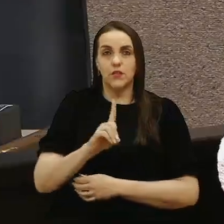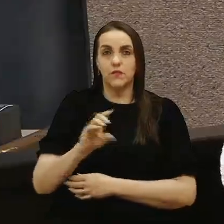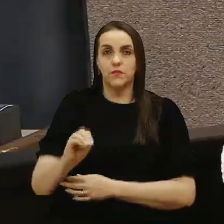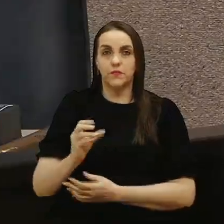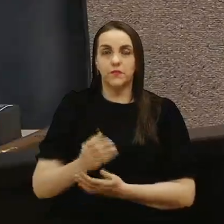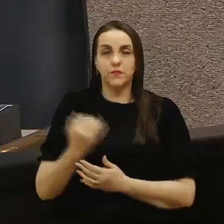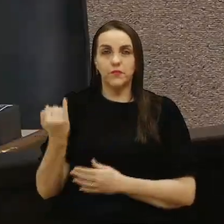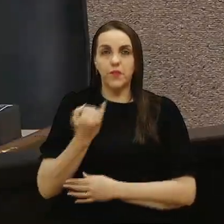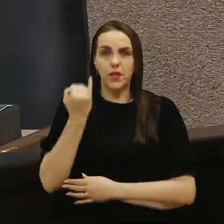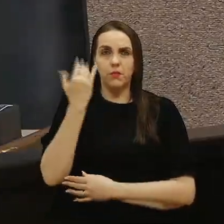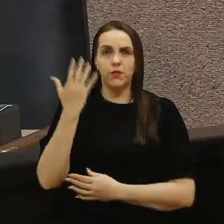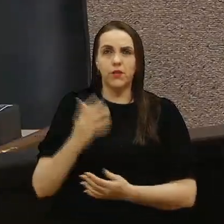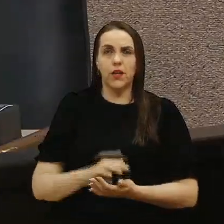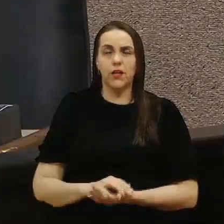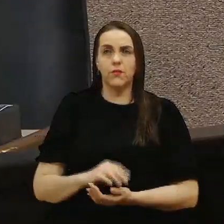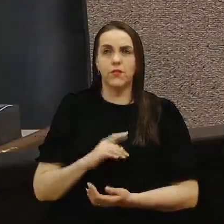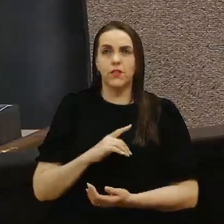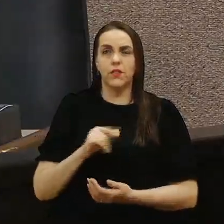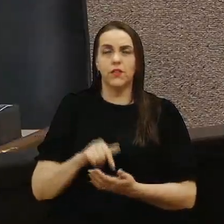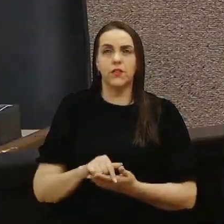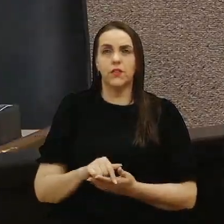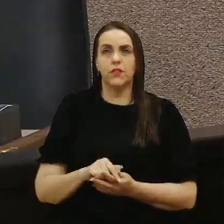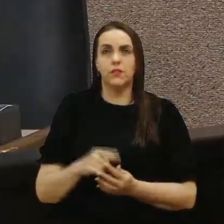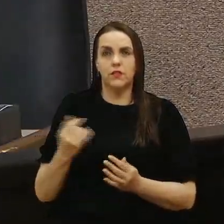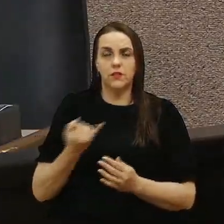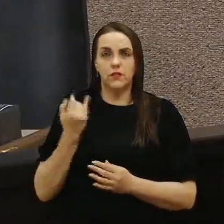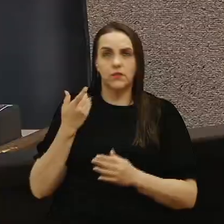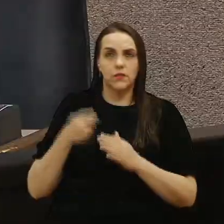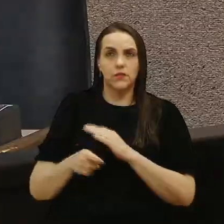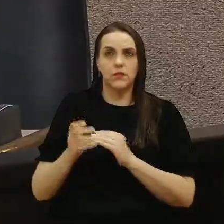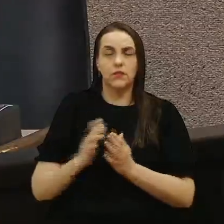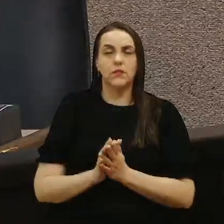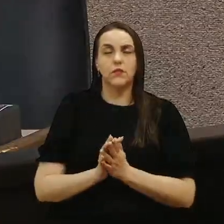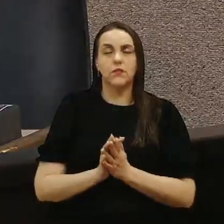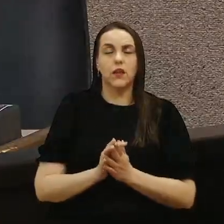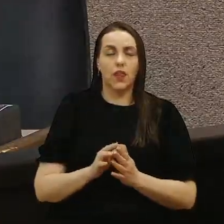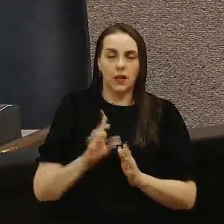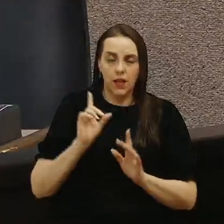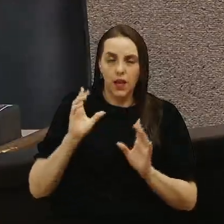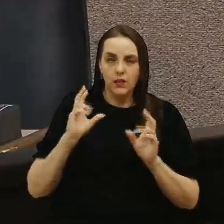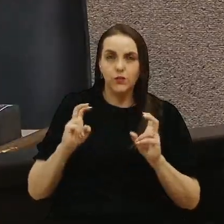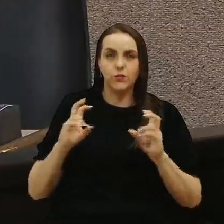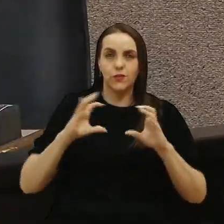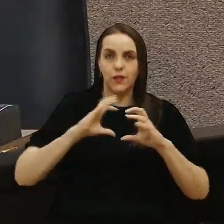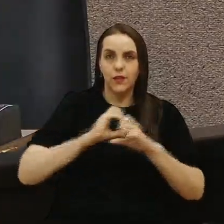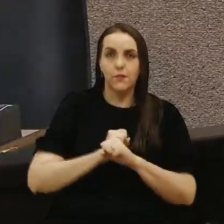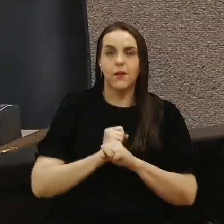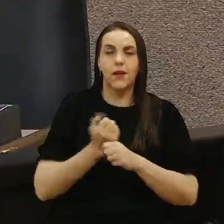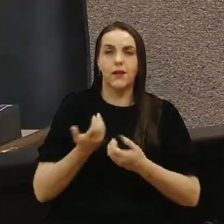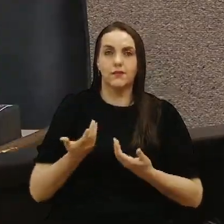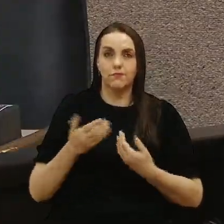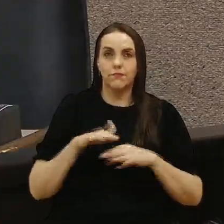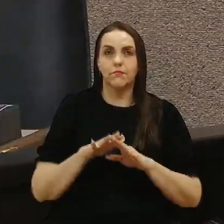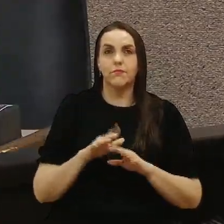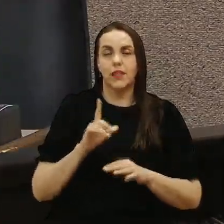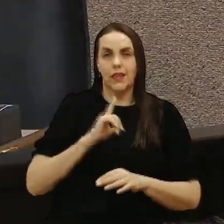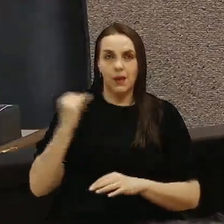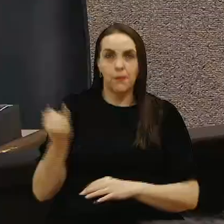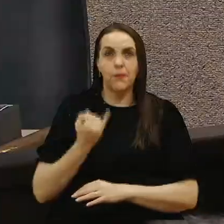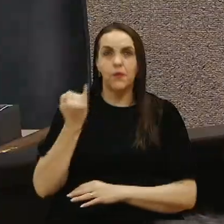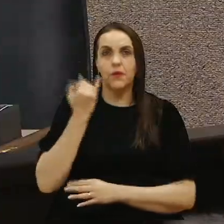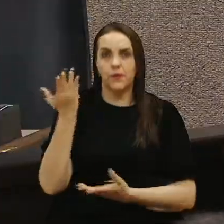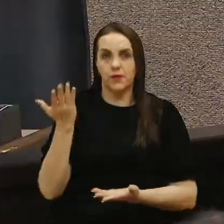investirmos na questão da saúde, da educação, da causa animal, da inclusão, que são tão